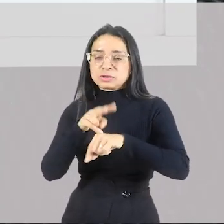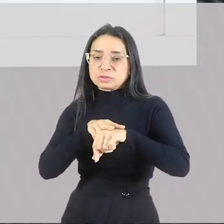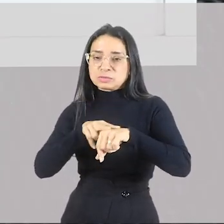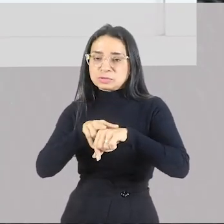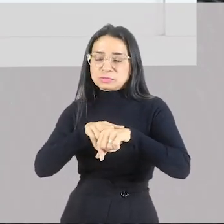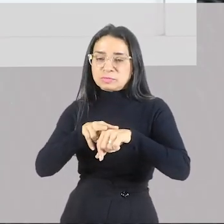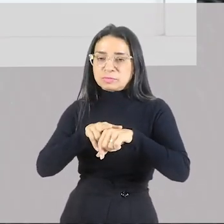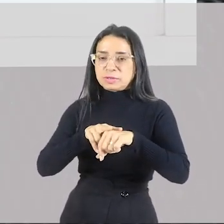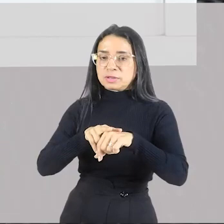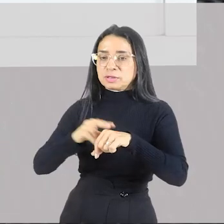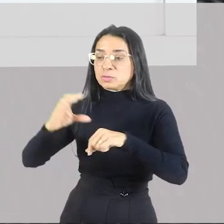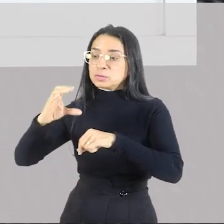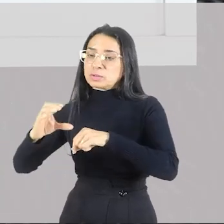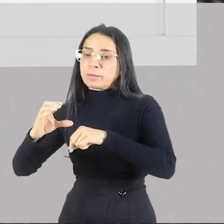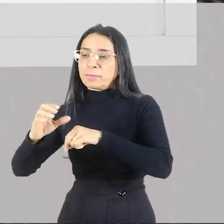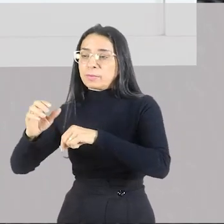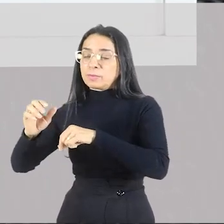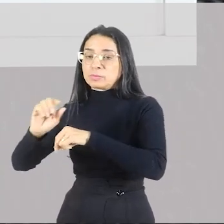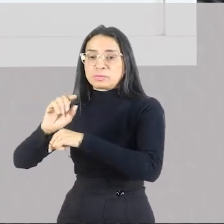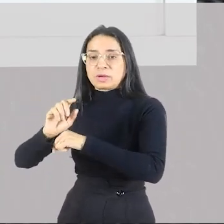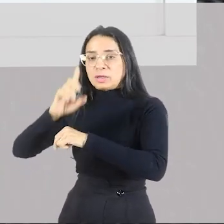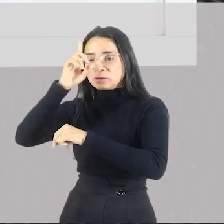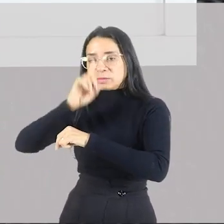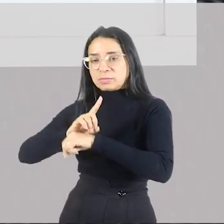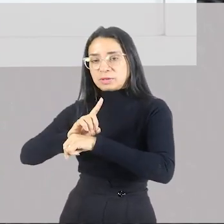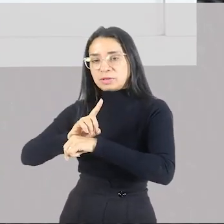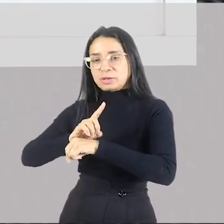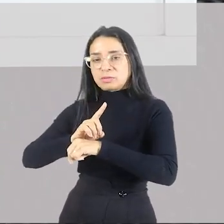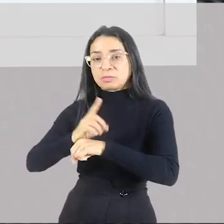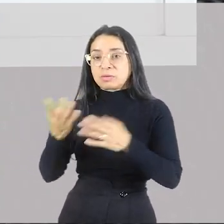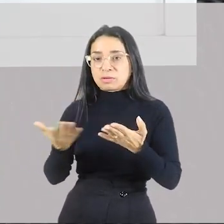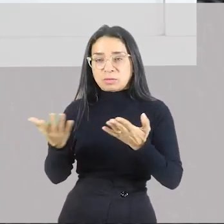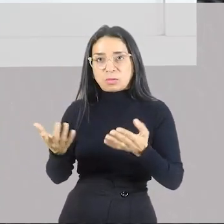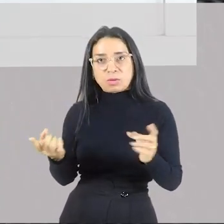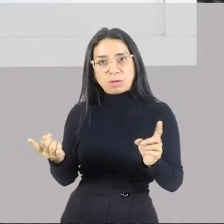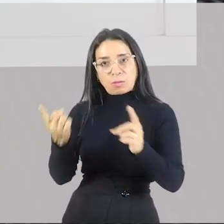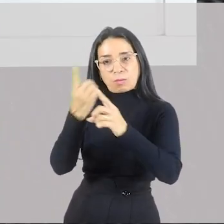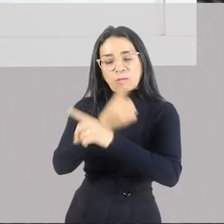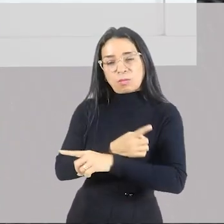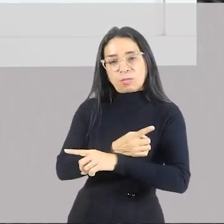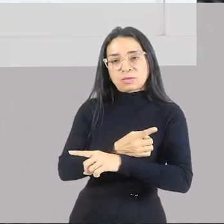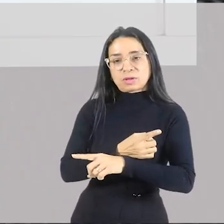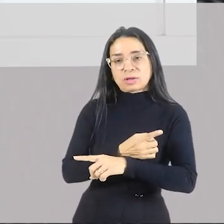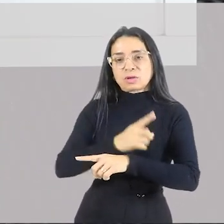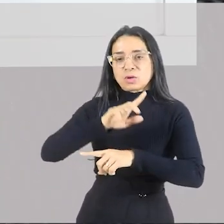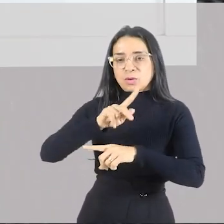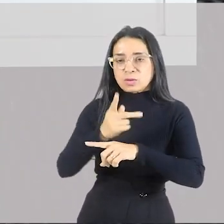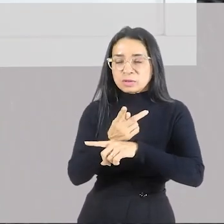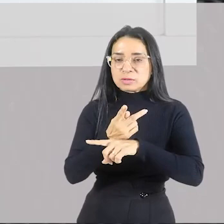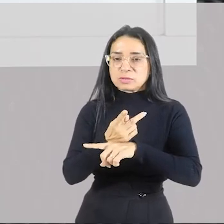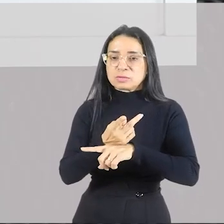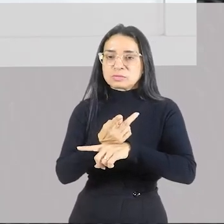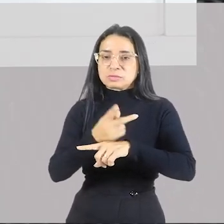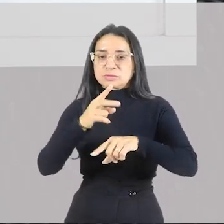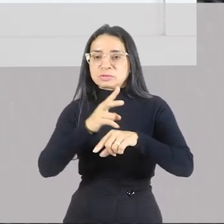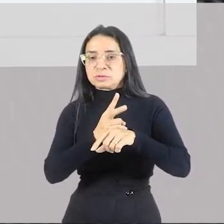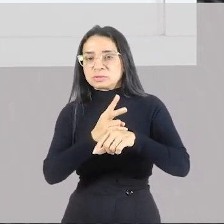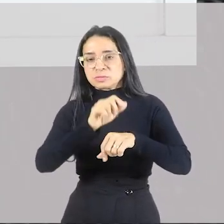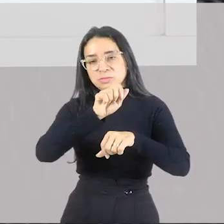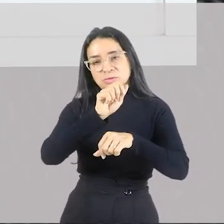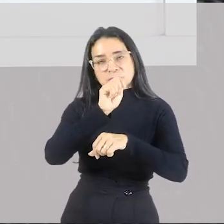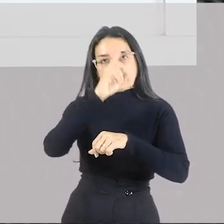o contrário. Os hidrogênios de amarelo e de carbono de verde. Então, ao contrário da questão anterior, a ordem,